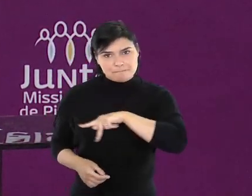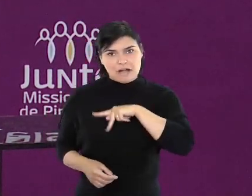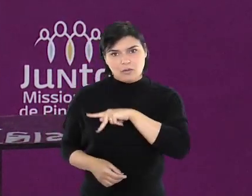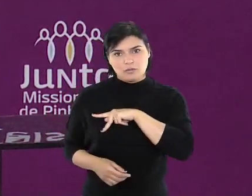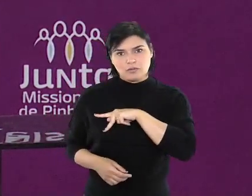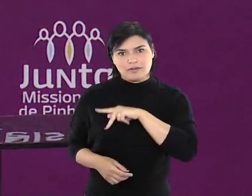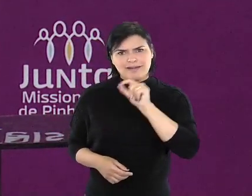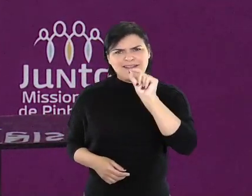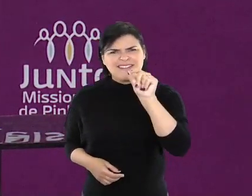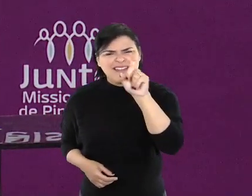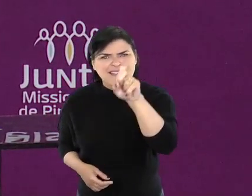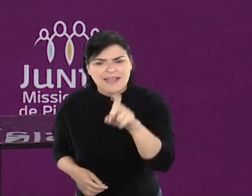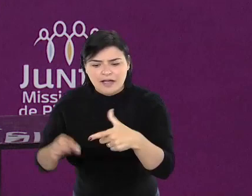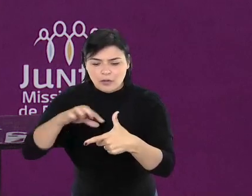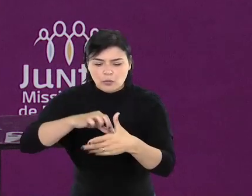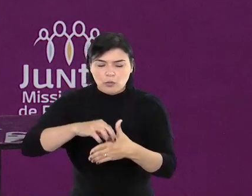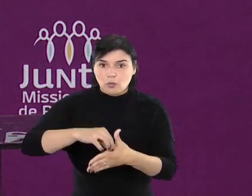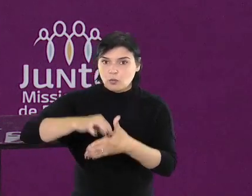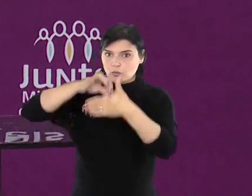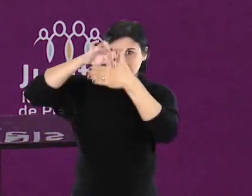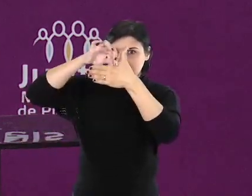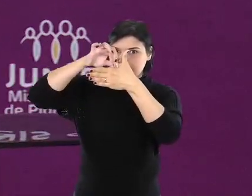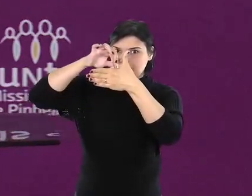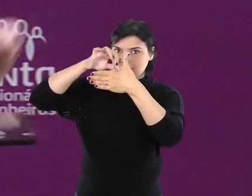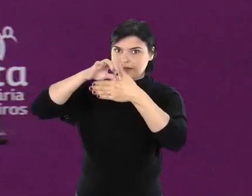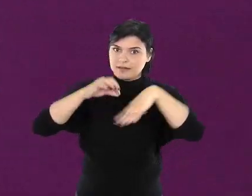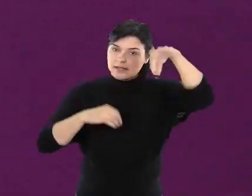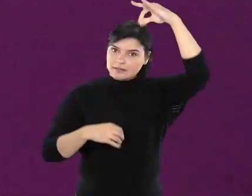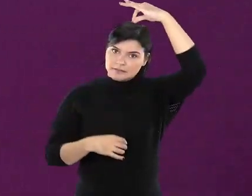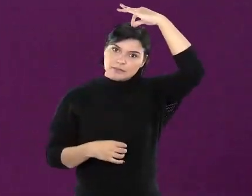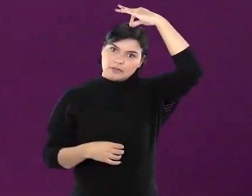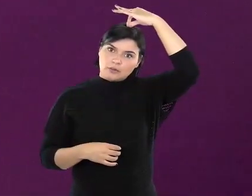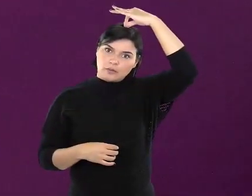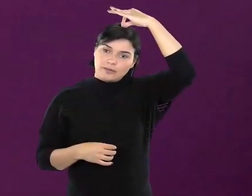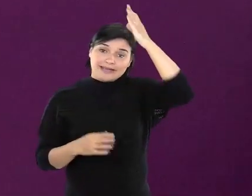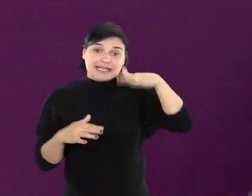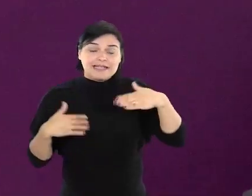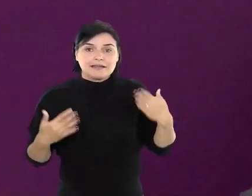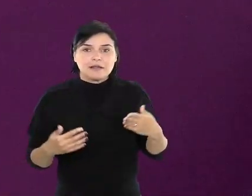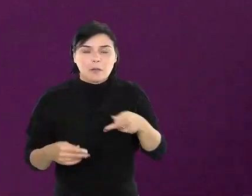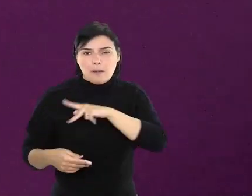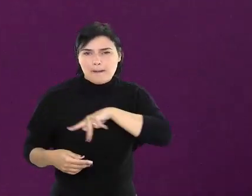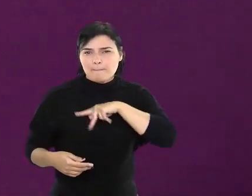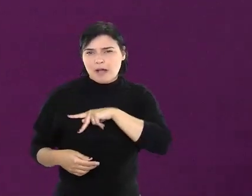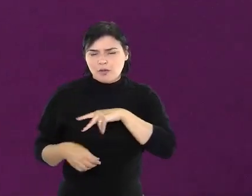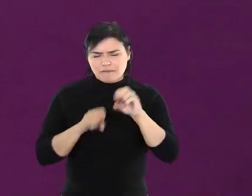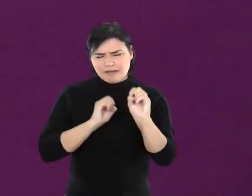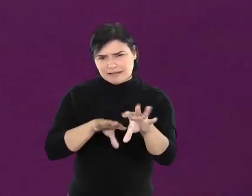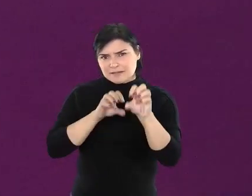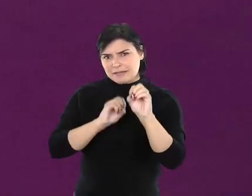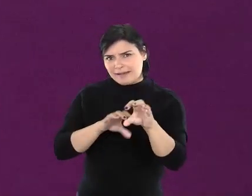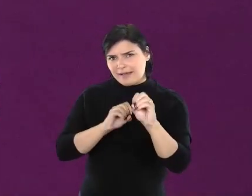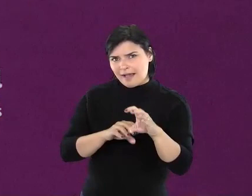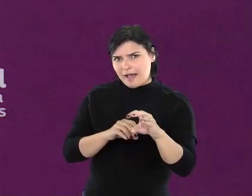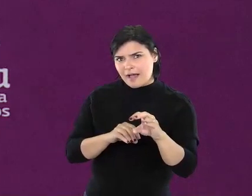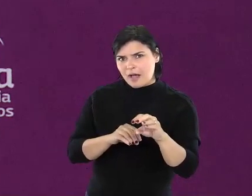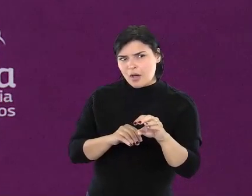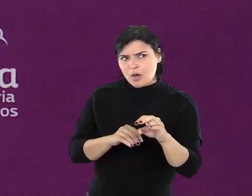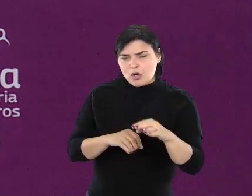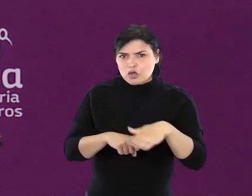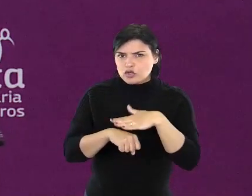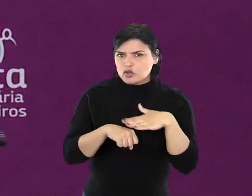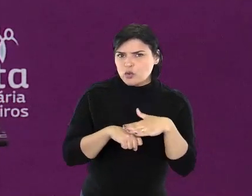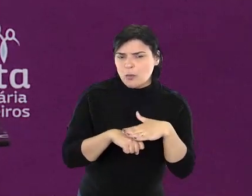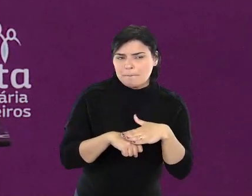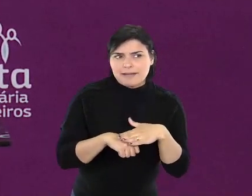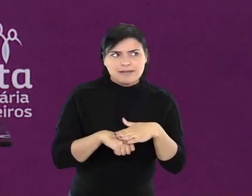então ele vai nos dar aqui um conceito bíblico de lidar porque ele não tá trabalhando performance